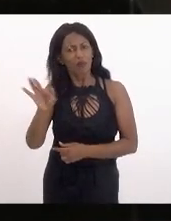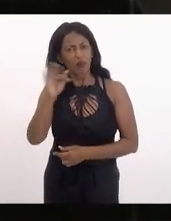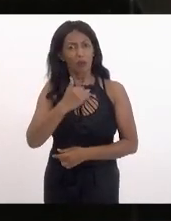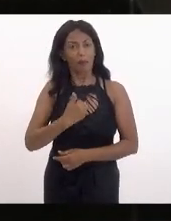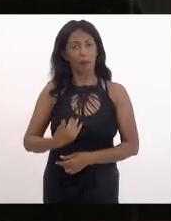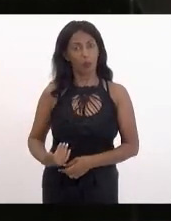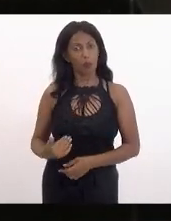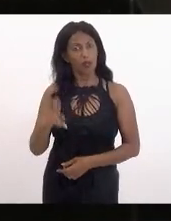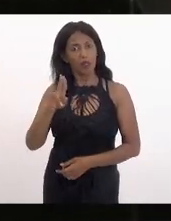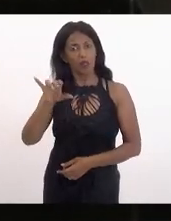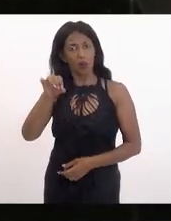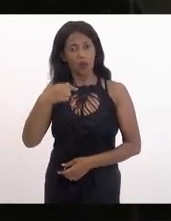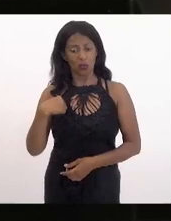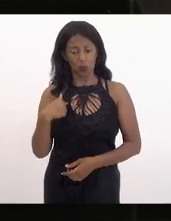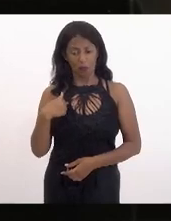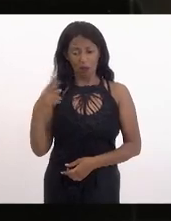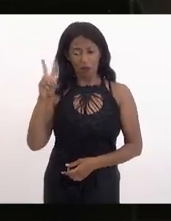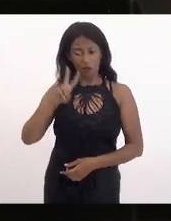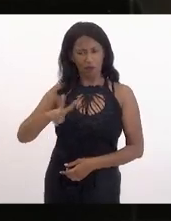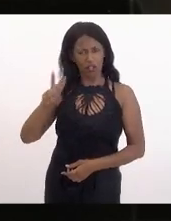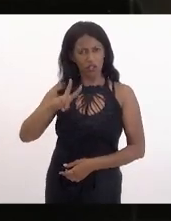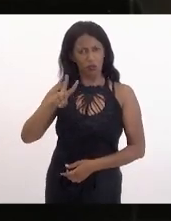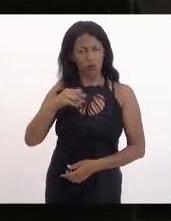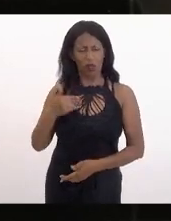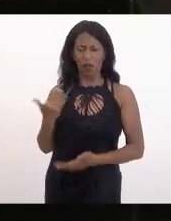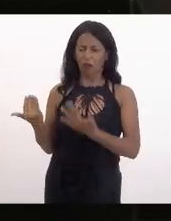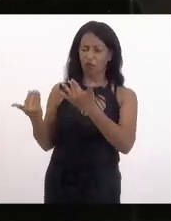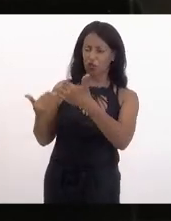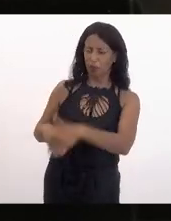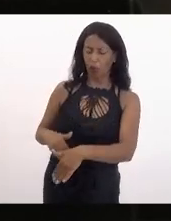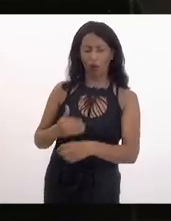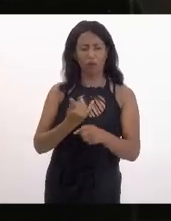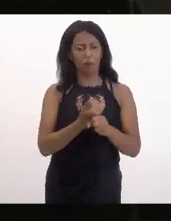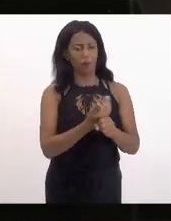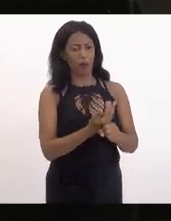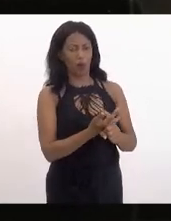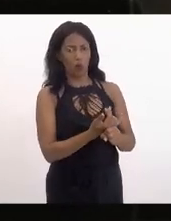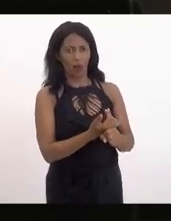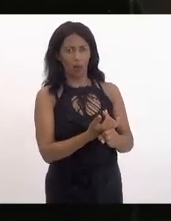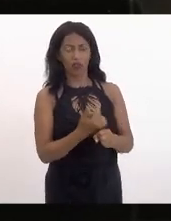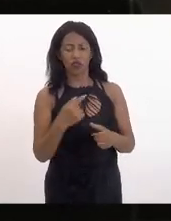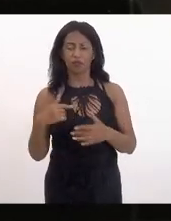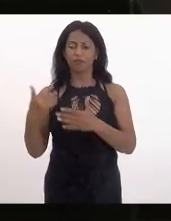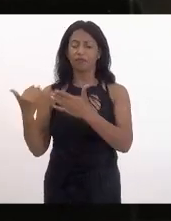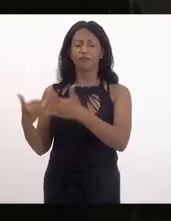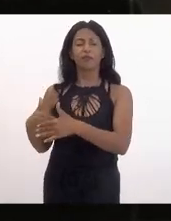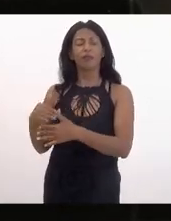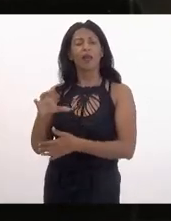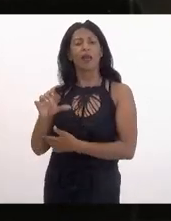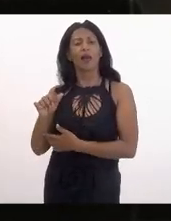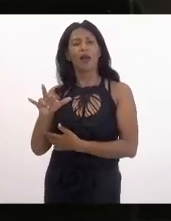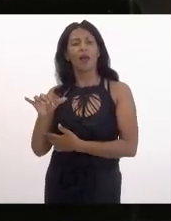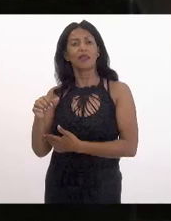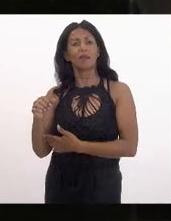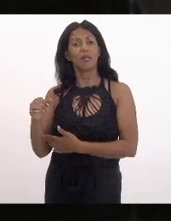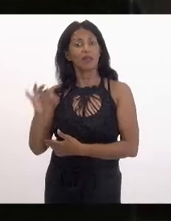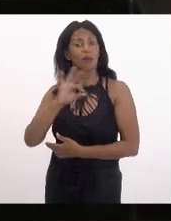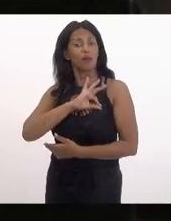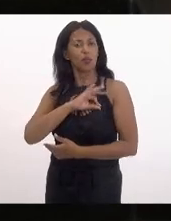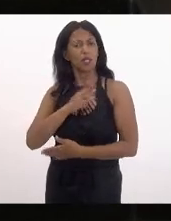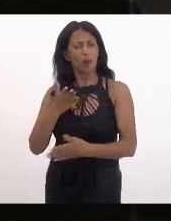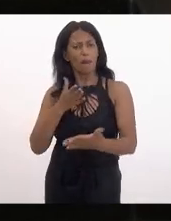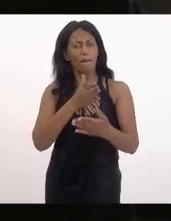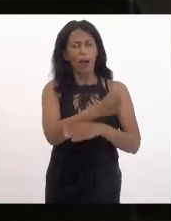eu no meu vestibular e eu fiz a prova para UERJ E fiz uma academia da polícia passei nas